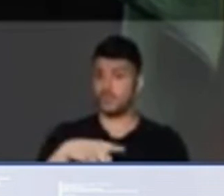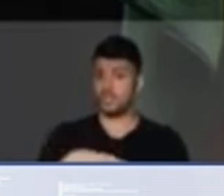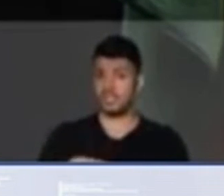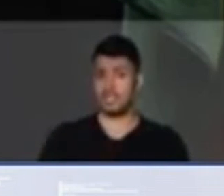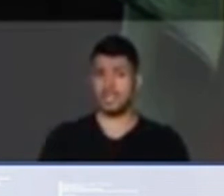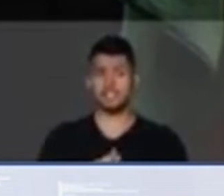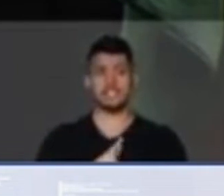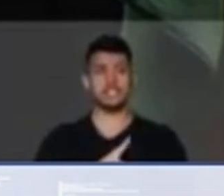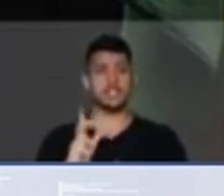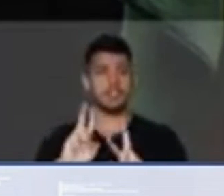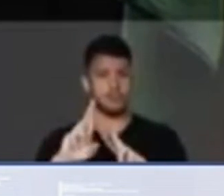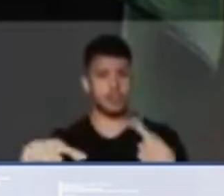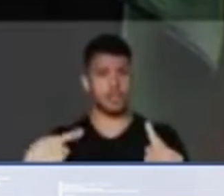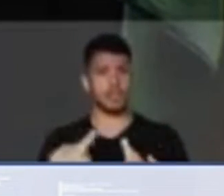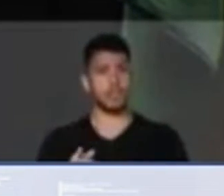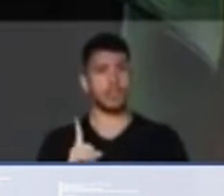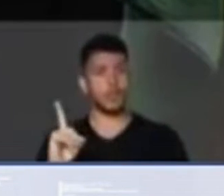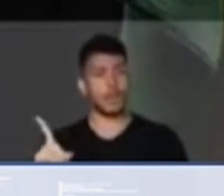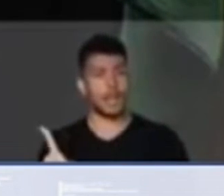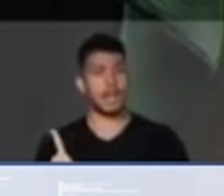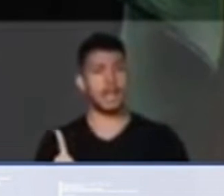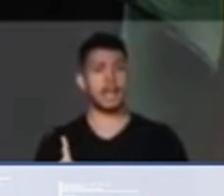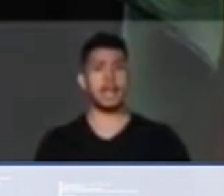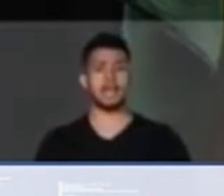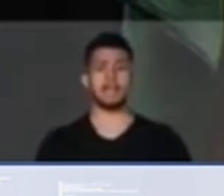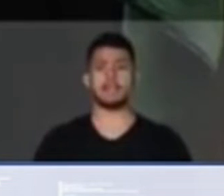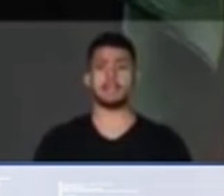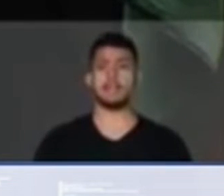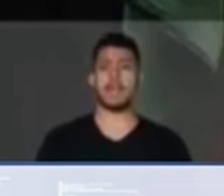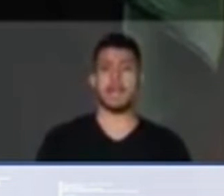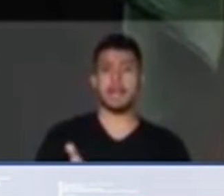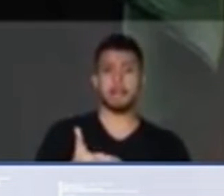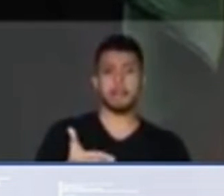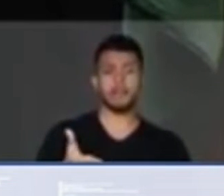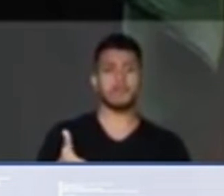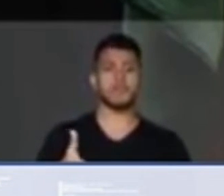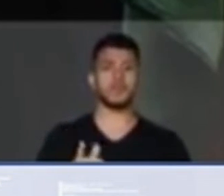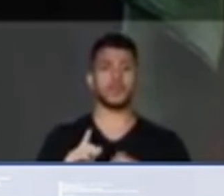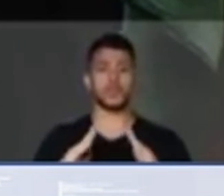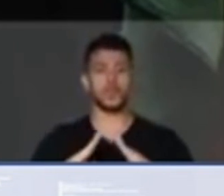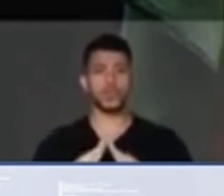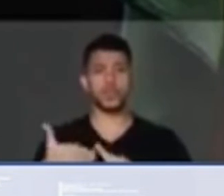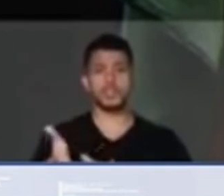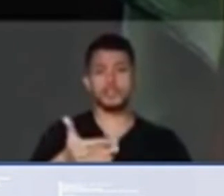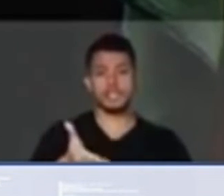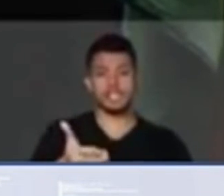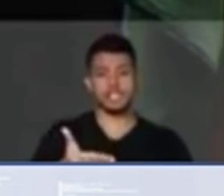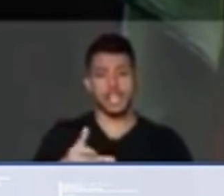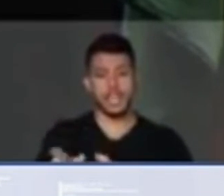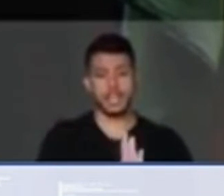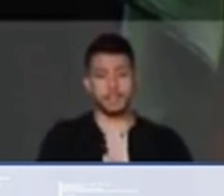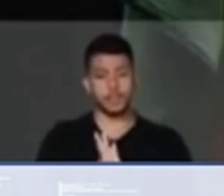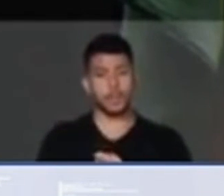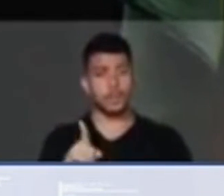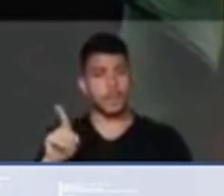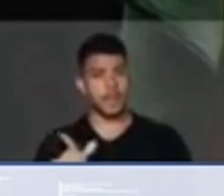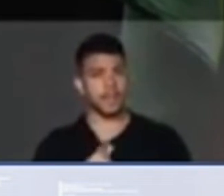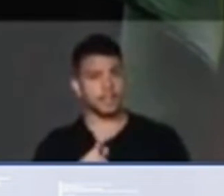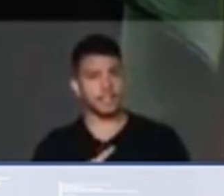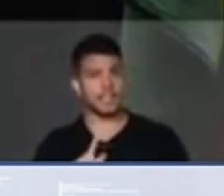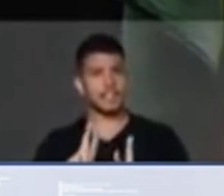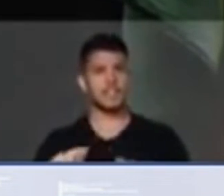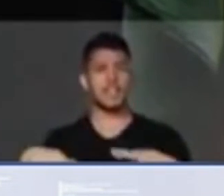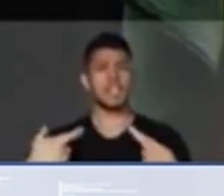março, clandestinamente, na Embaixada do Paraguai, com a empresa Leros, com o ministro da Economia paraguaio, para